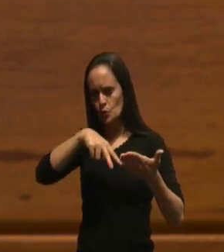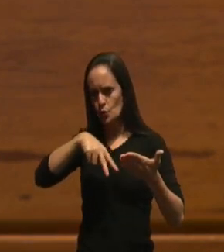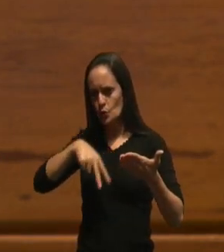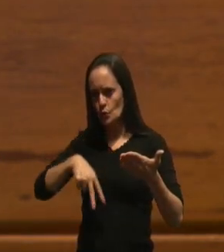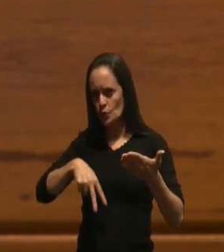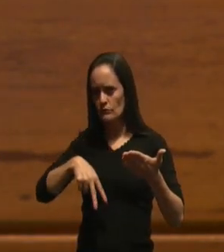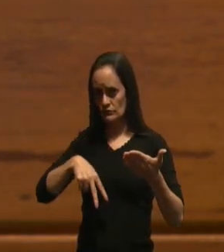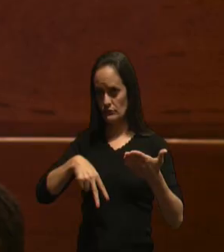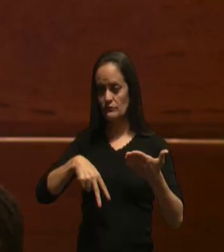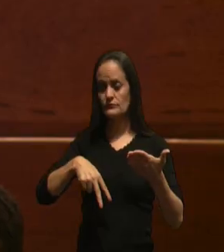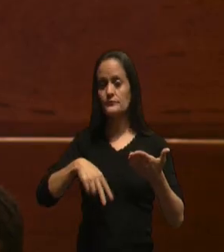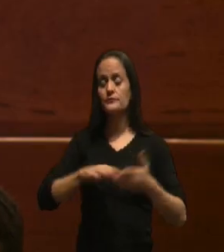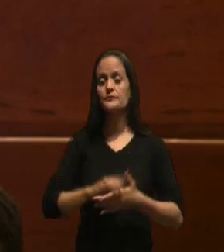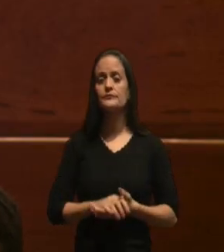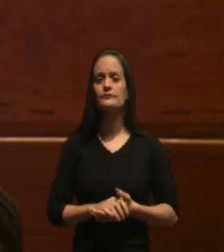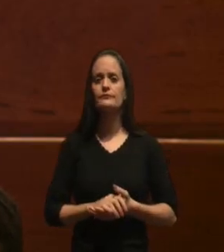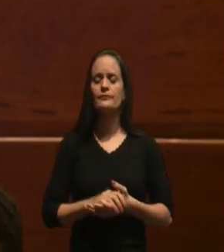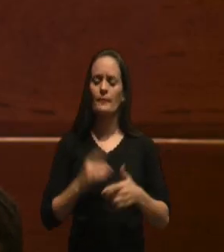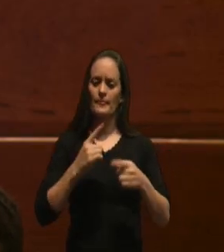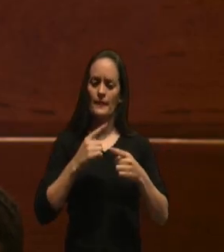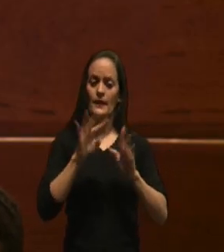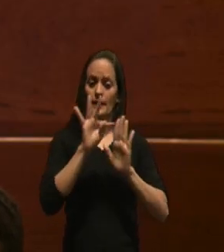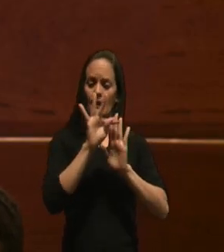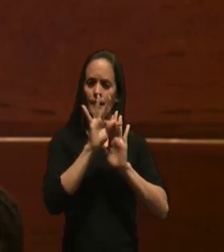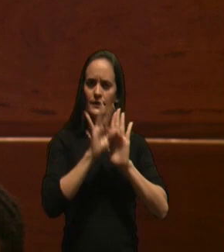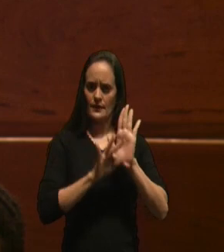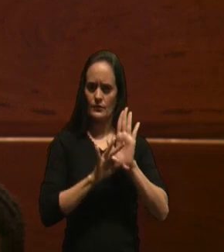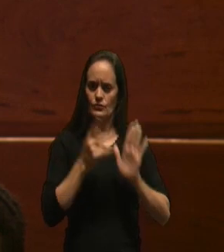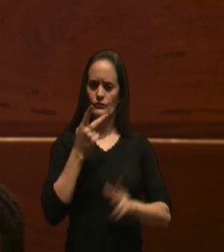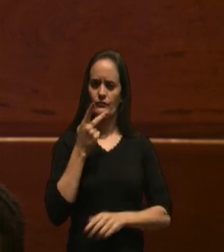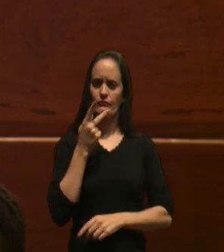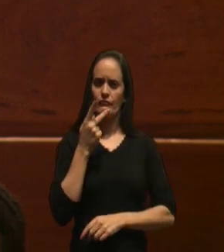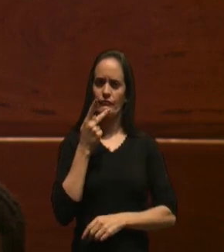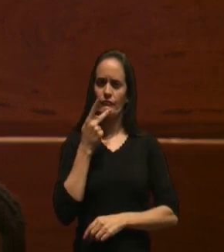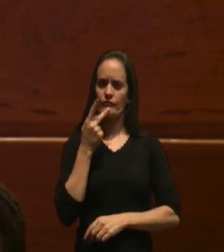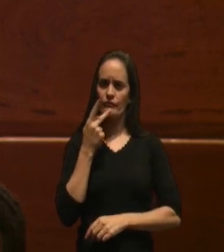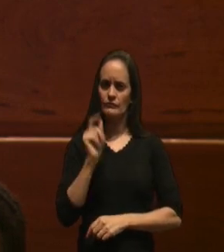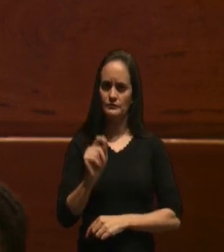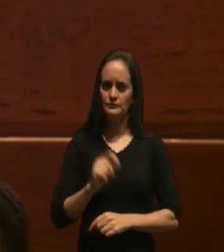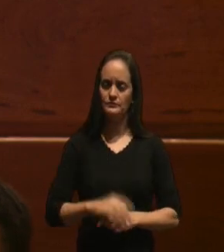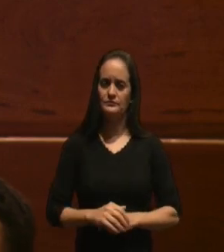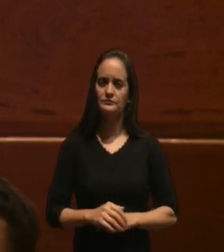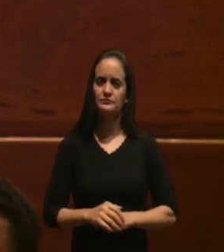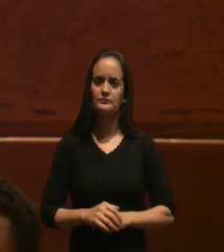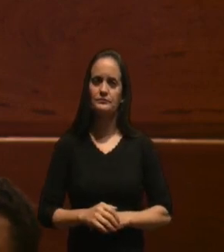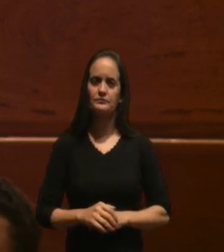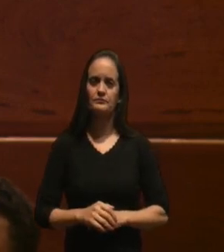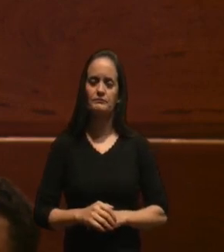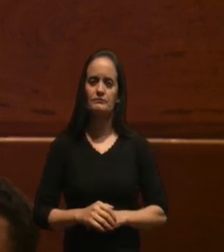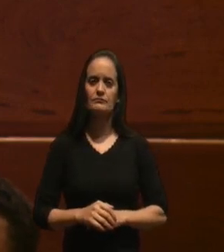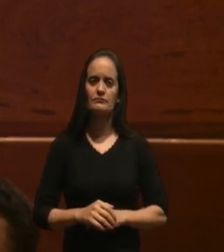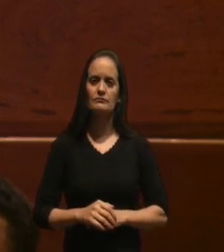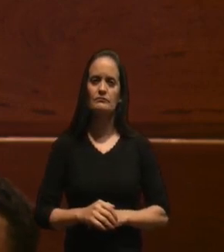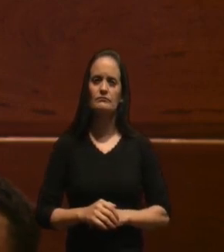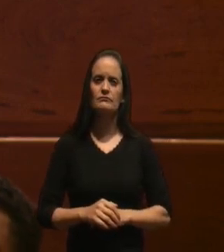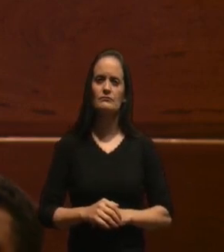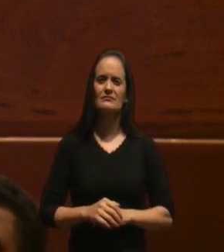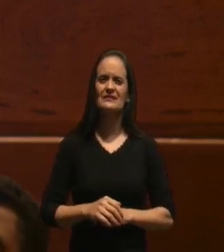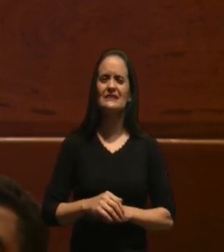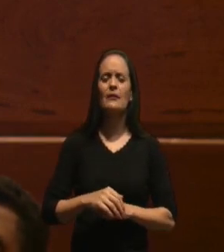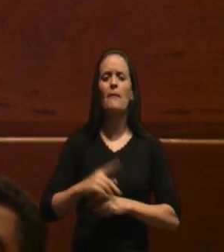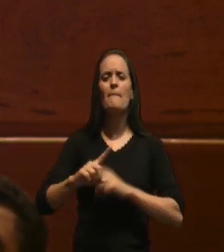Observe que é muito interessante esse texto, porque o livro dos Reis vai dizer que por mais de